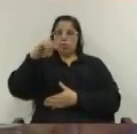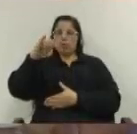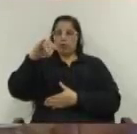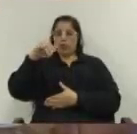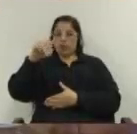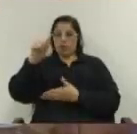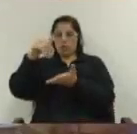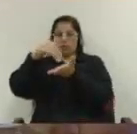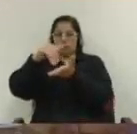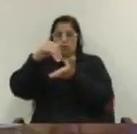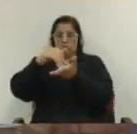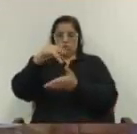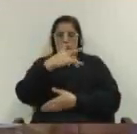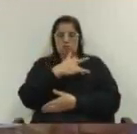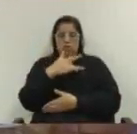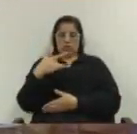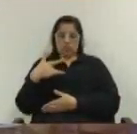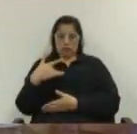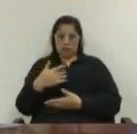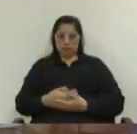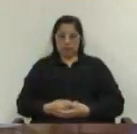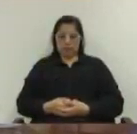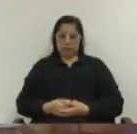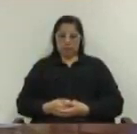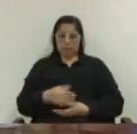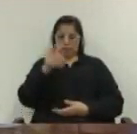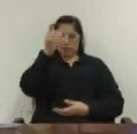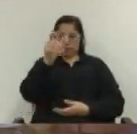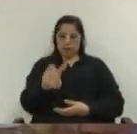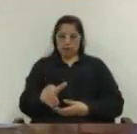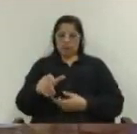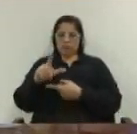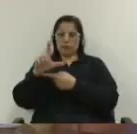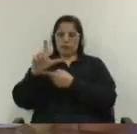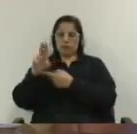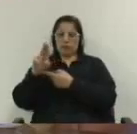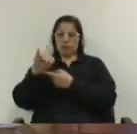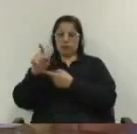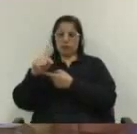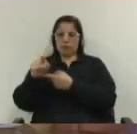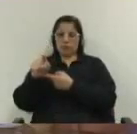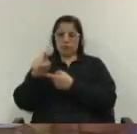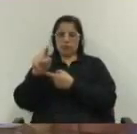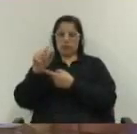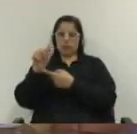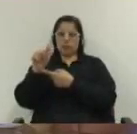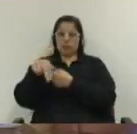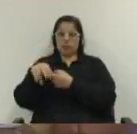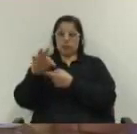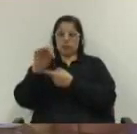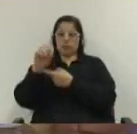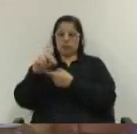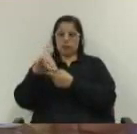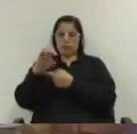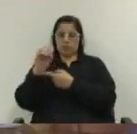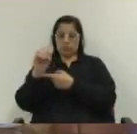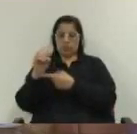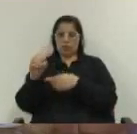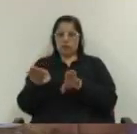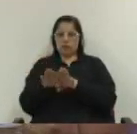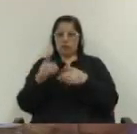senhor Luiz Antônio da Silva, cuja nomeação também fere de morte nossa Constituição Federal